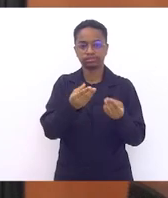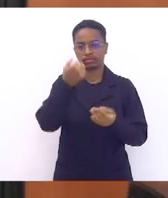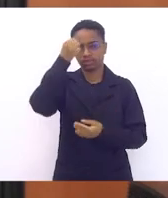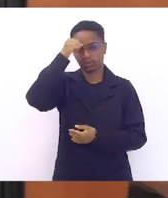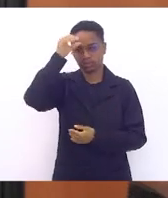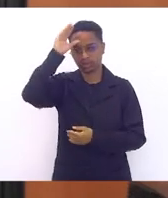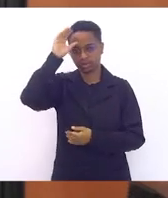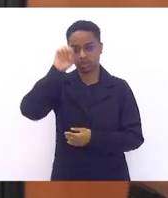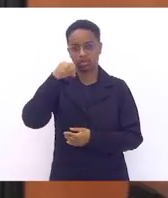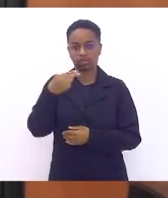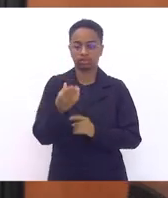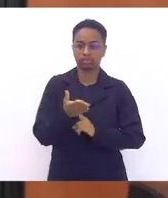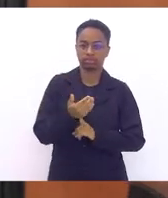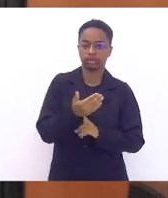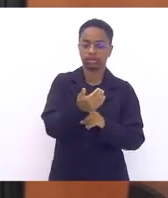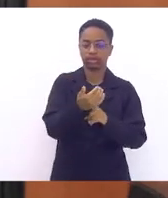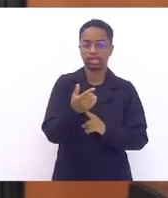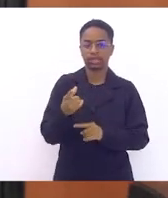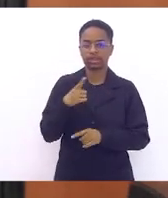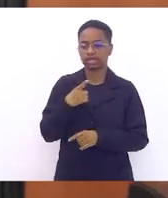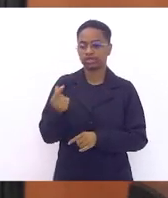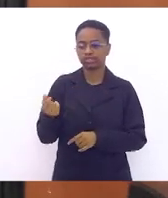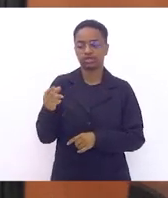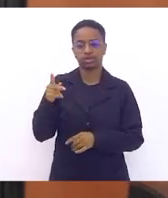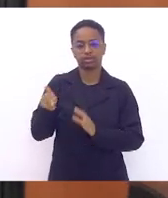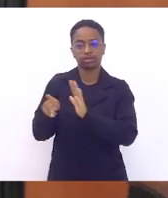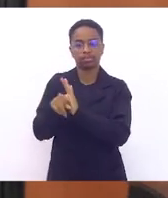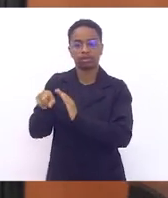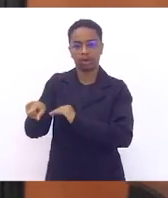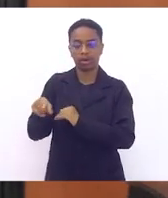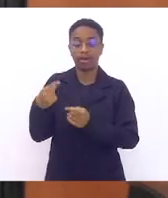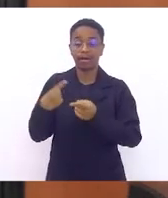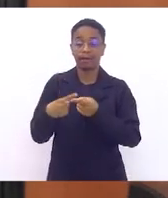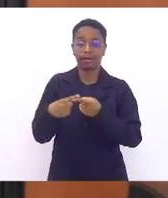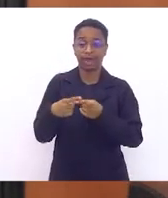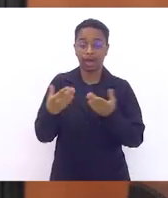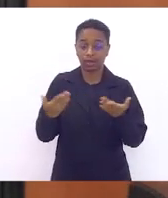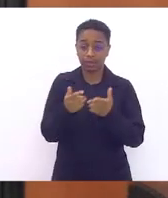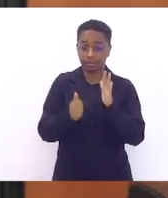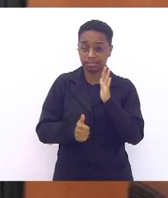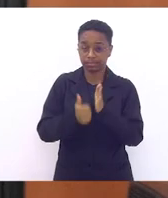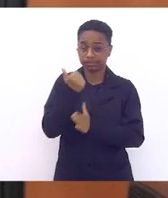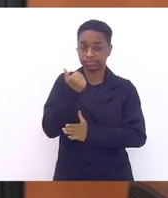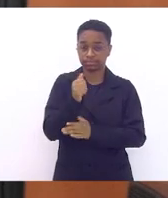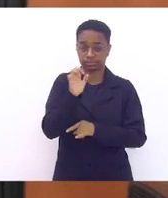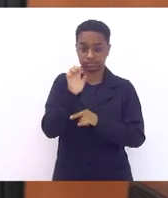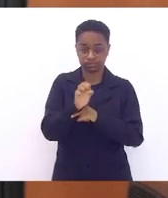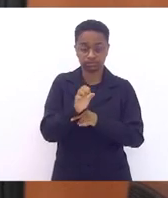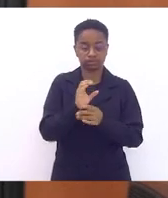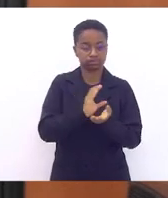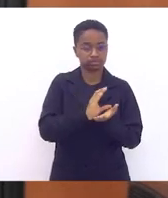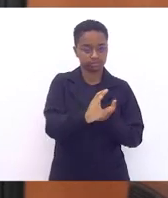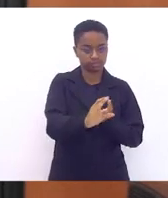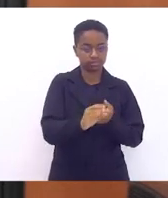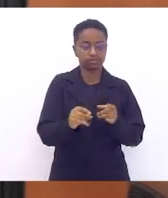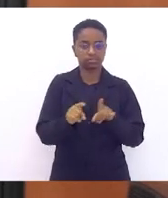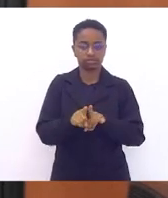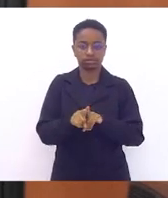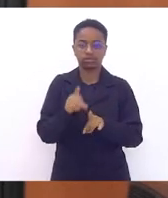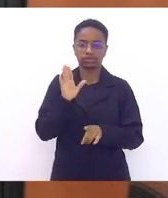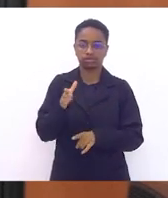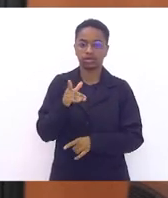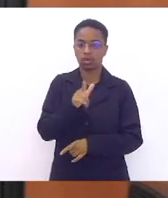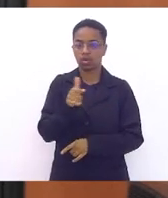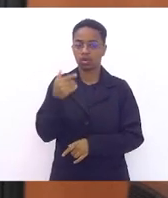foi com recurso da própria OPAS. Essa foi a primeira vez que o Estado se prontificou, como já tinha outras experiências, tanto